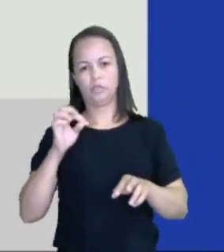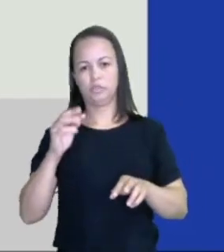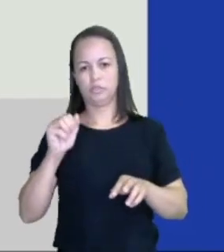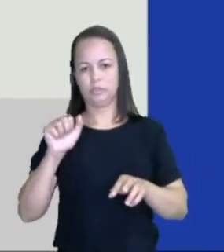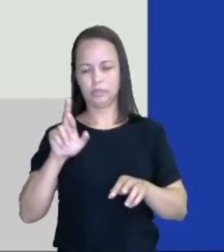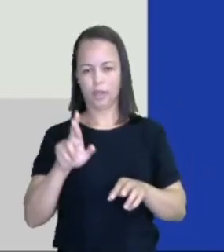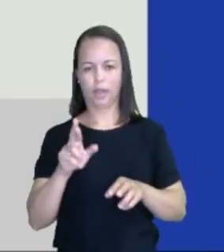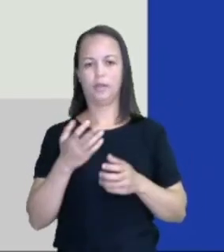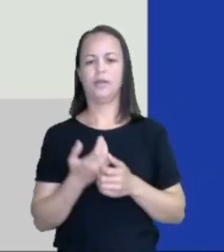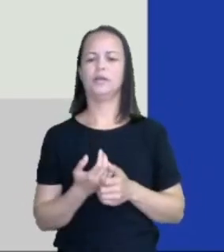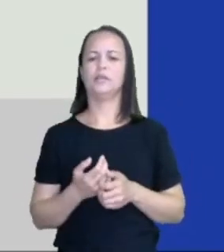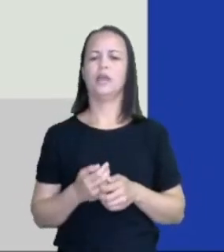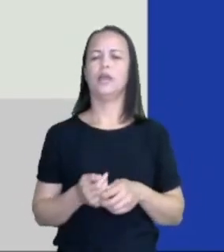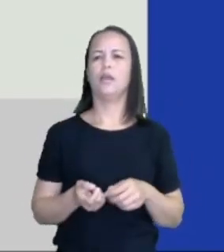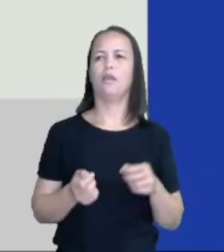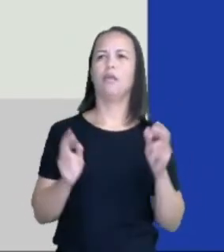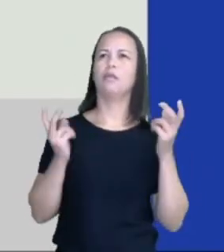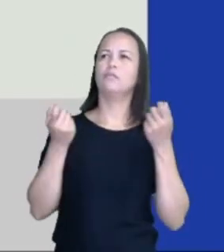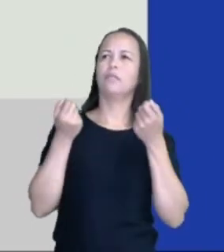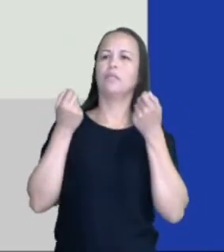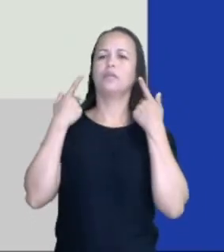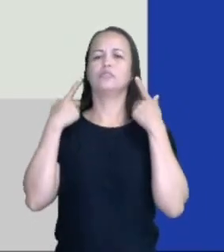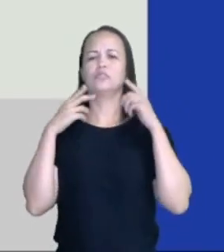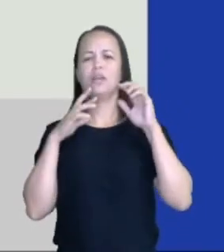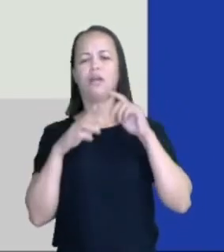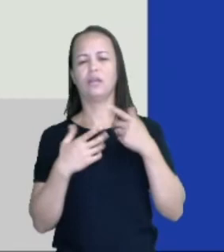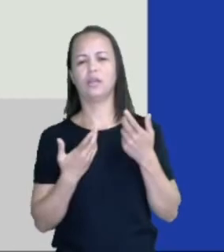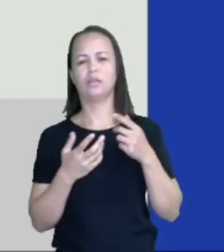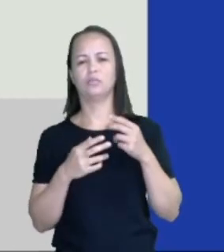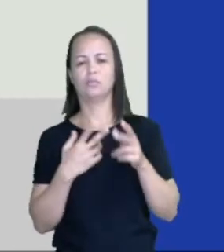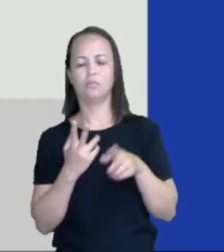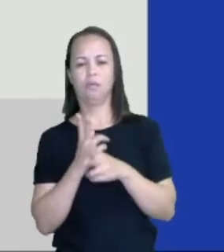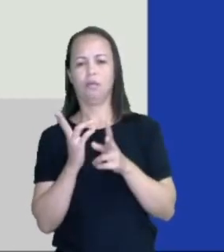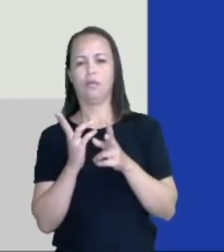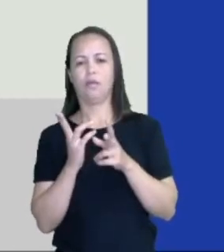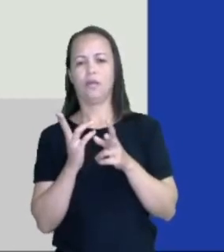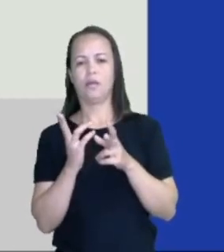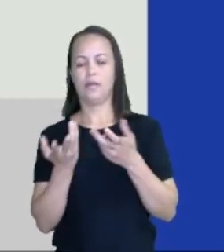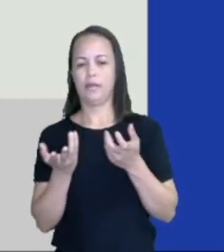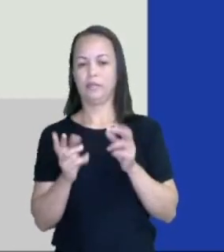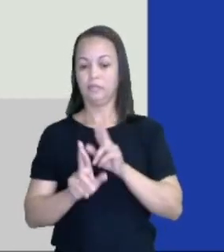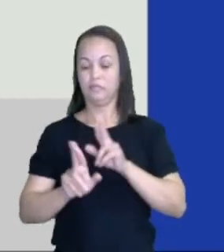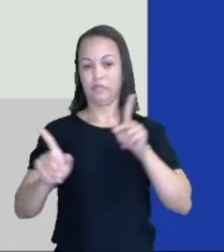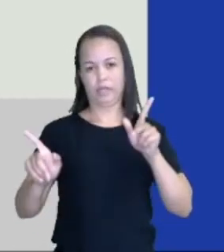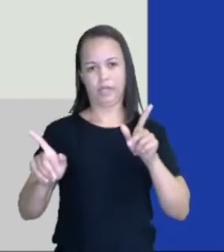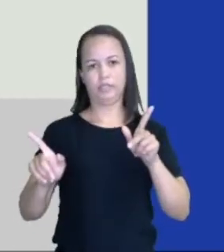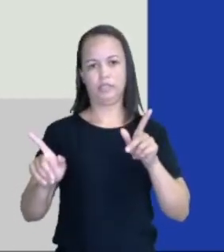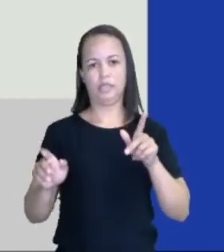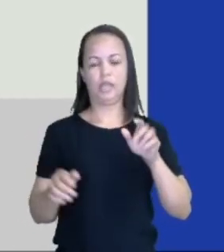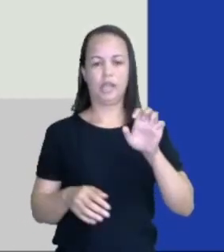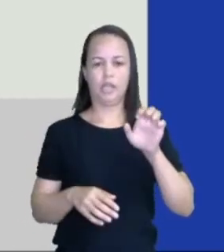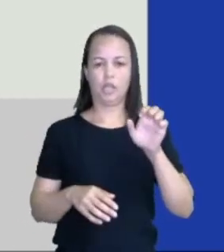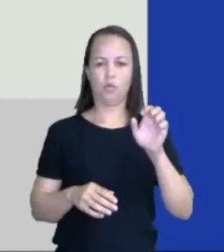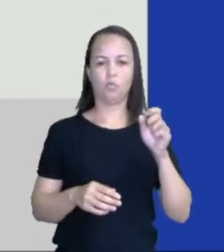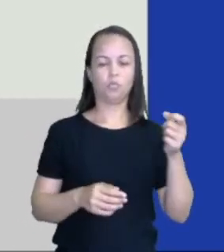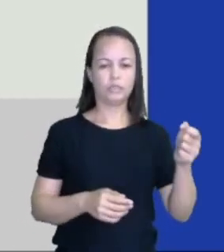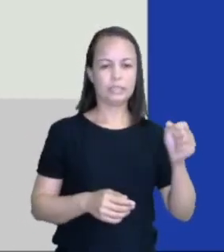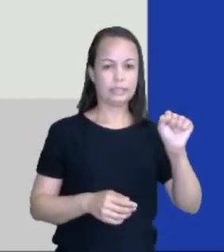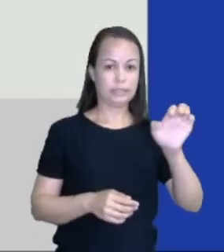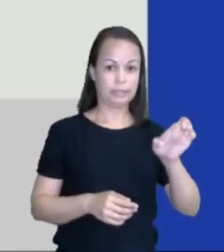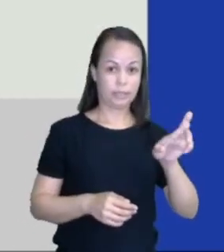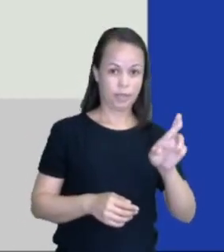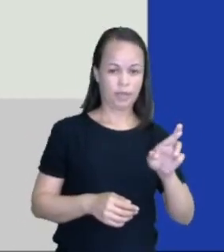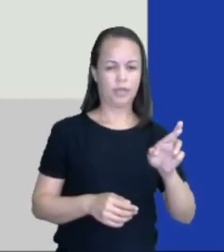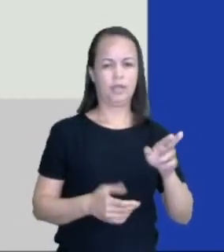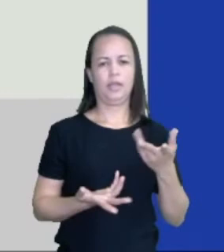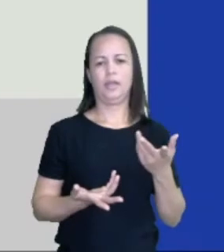distraído é diferente de estar distraído. Então, quando a gente usa um verbo ou outro,